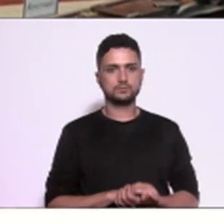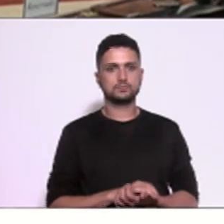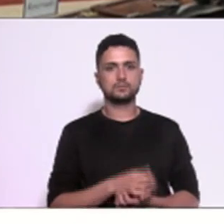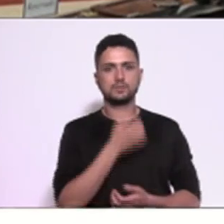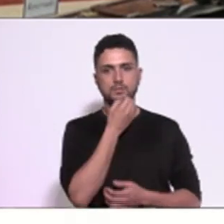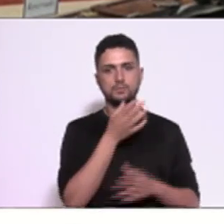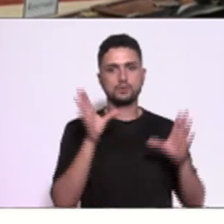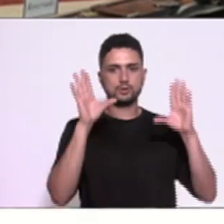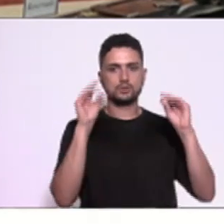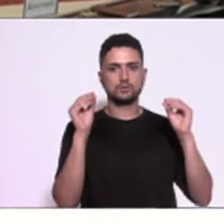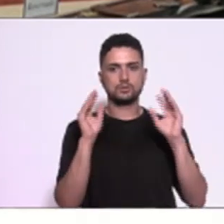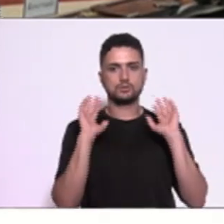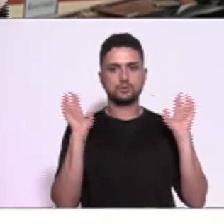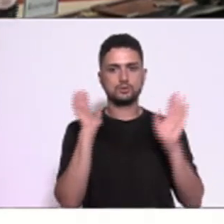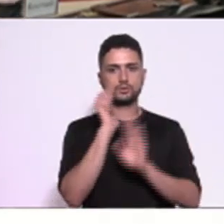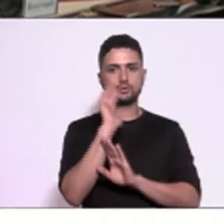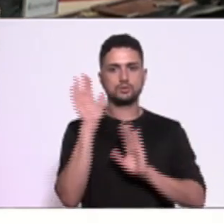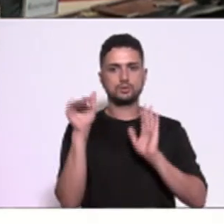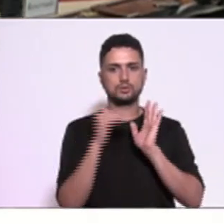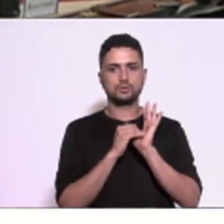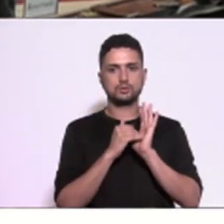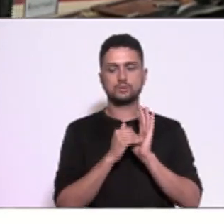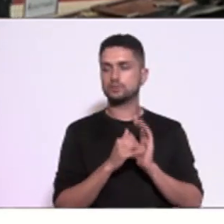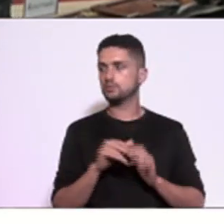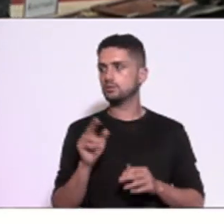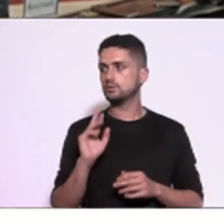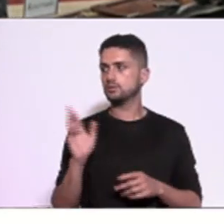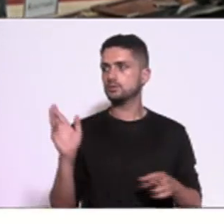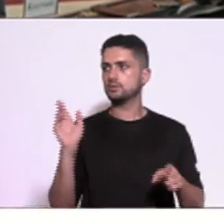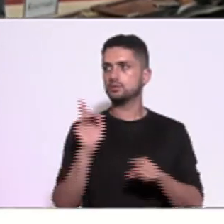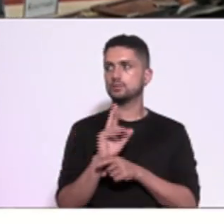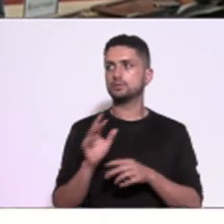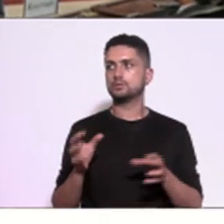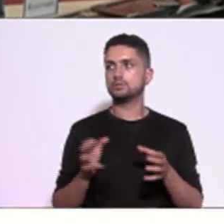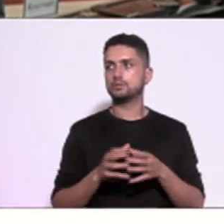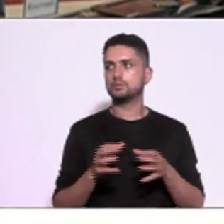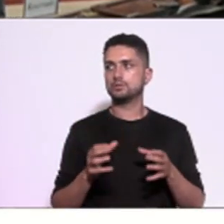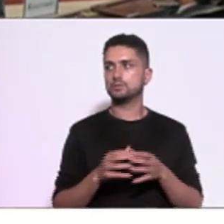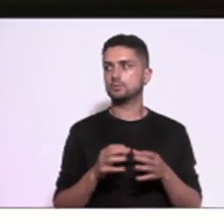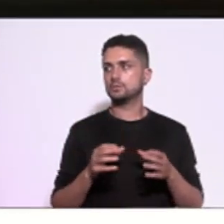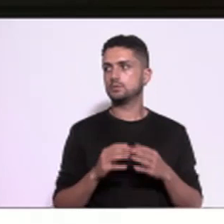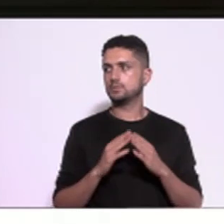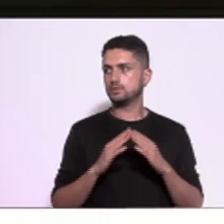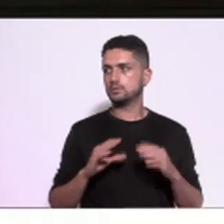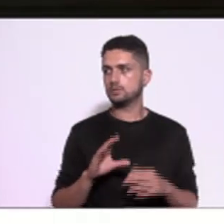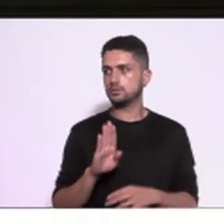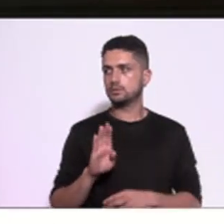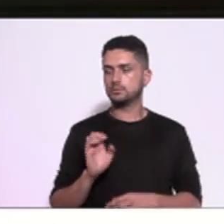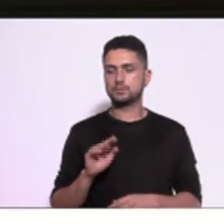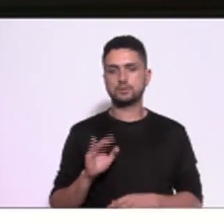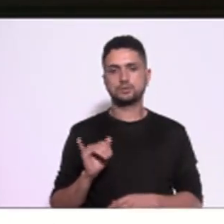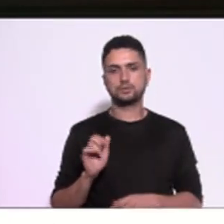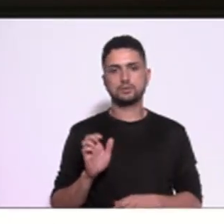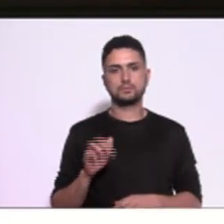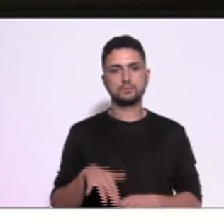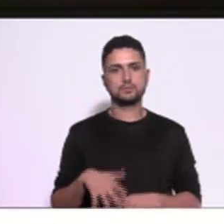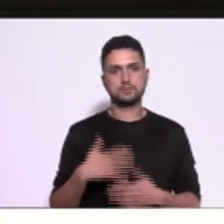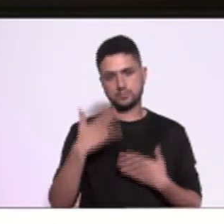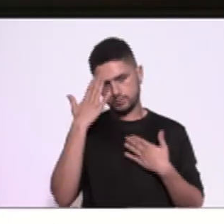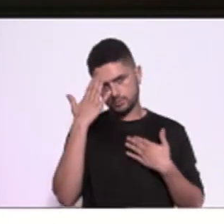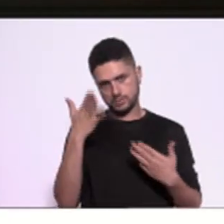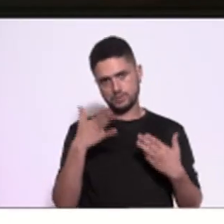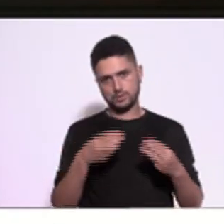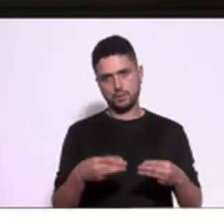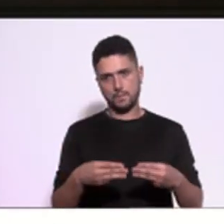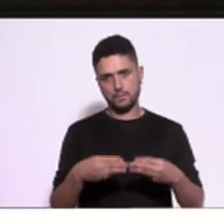Boa noite a todos. Em nome da equipe do Museu Casa de Benjamin Constant, eu agradeço o recebimento da moção. Enfim, boa noite